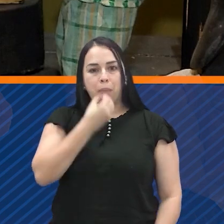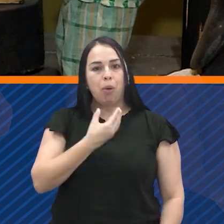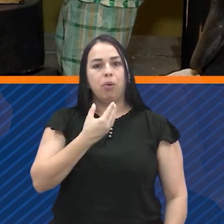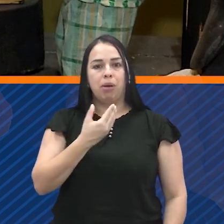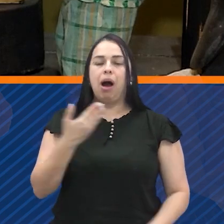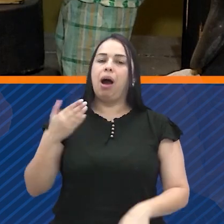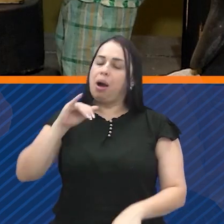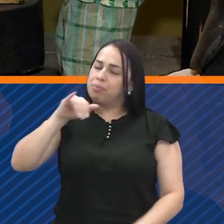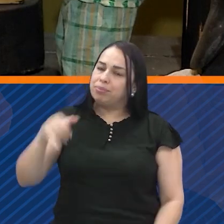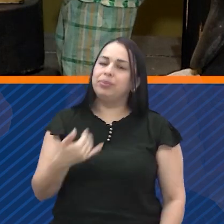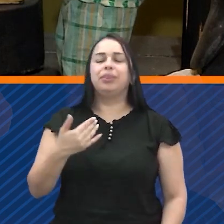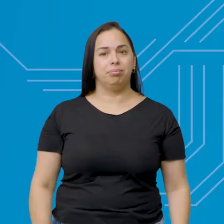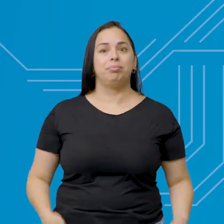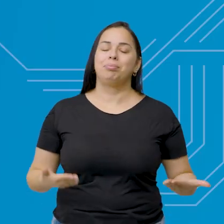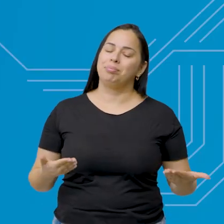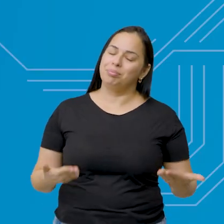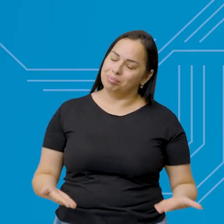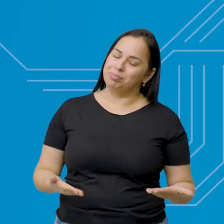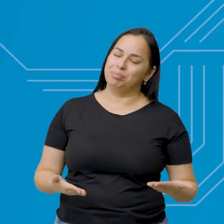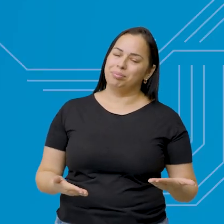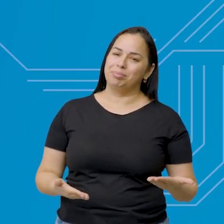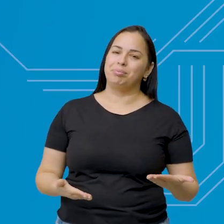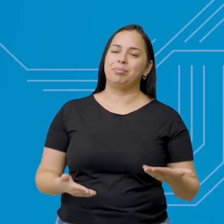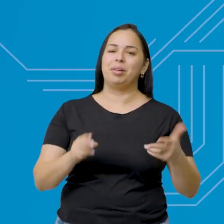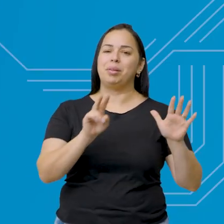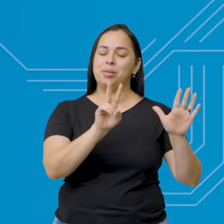sjc.sp.gov.br e bom divertimento! É isso,